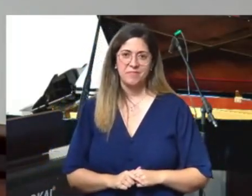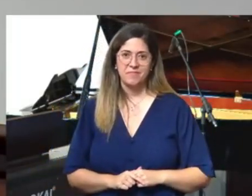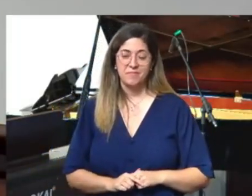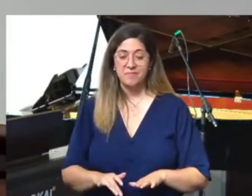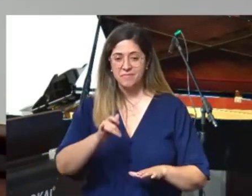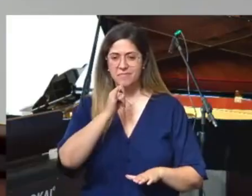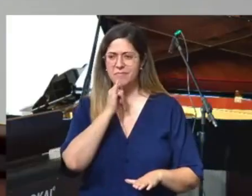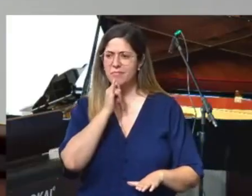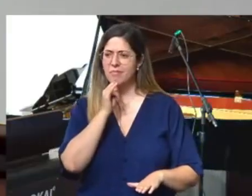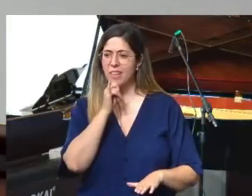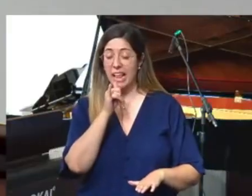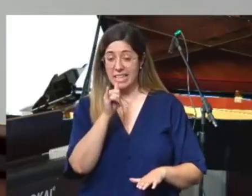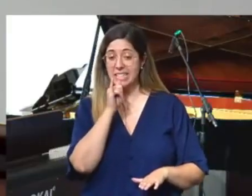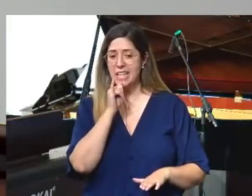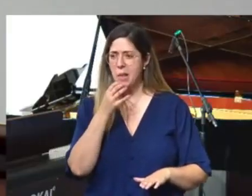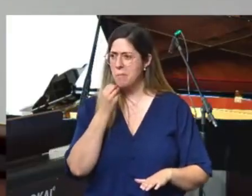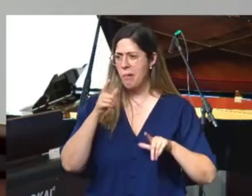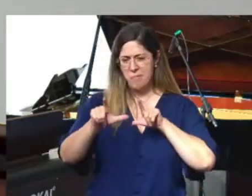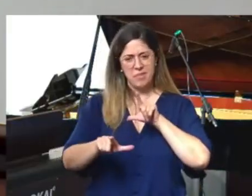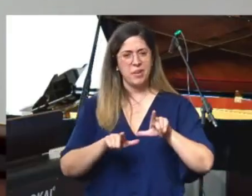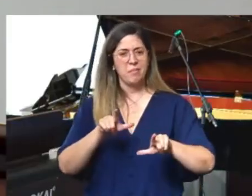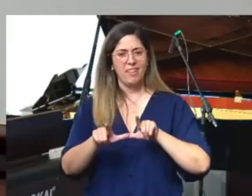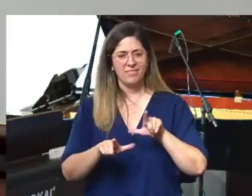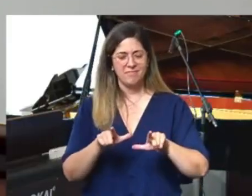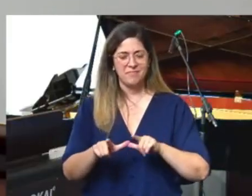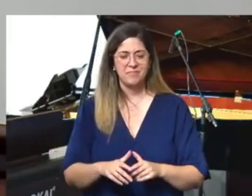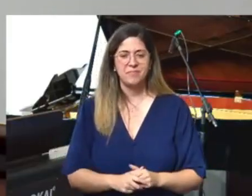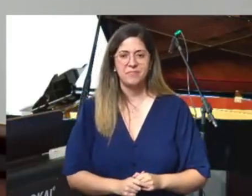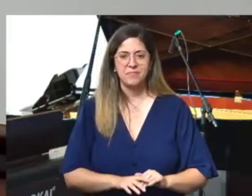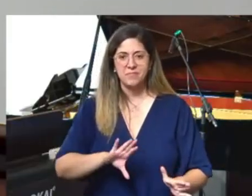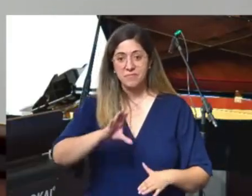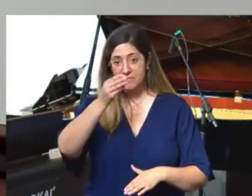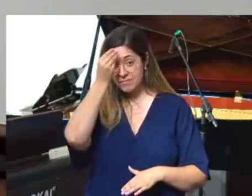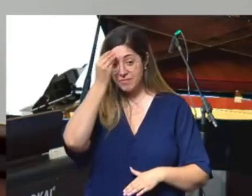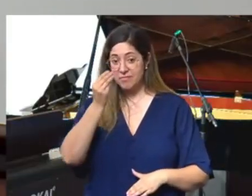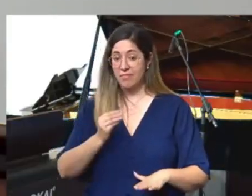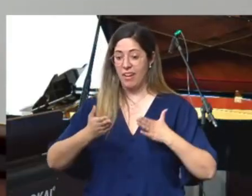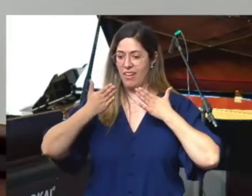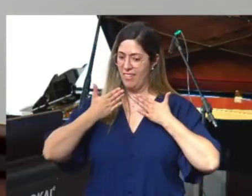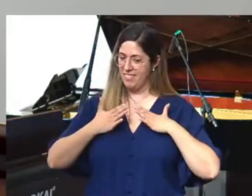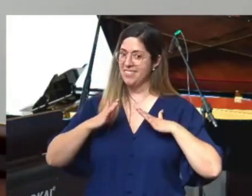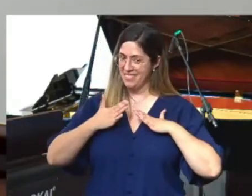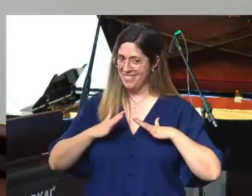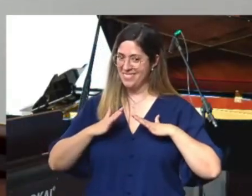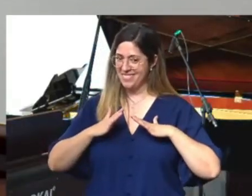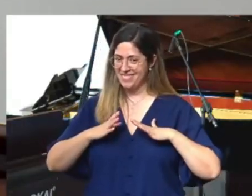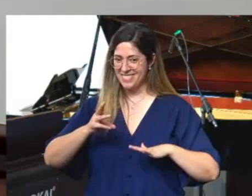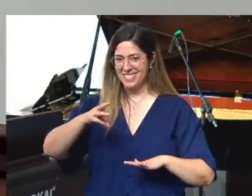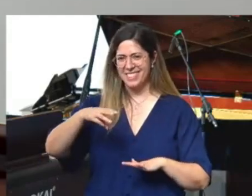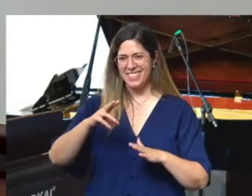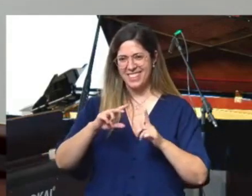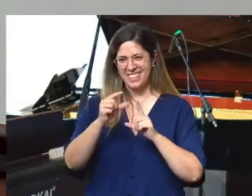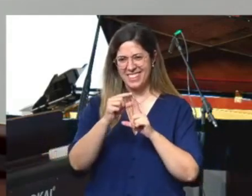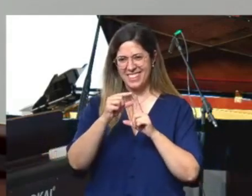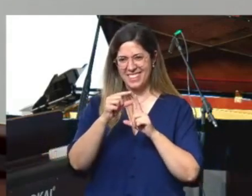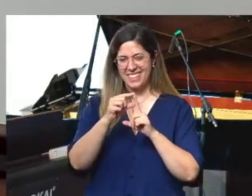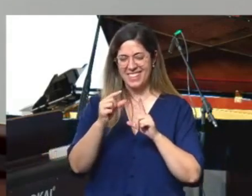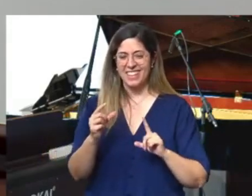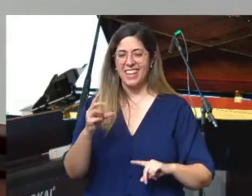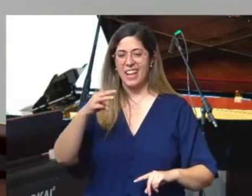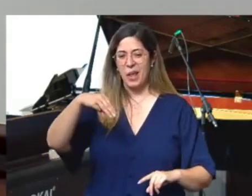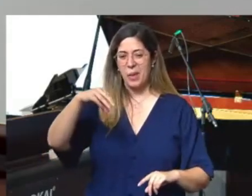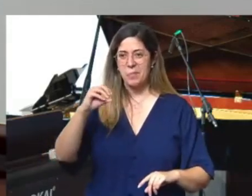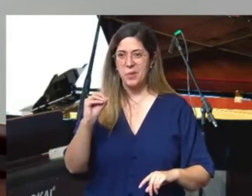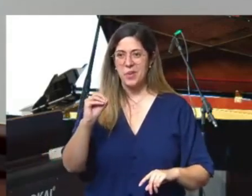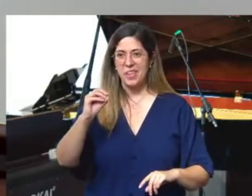Um exemplo de boas obras. Percebem que a palavra moderação aparece não somente